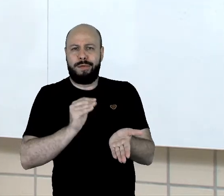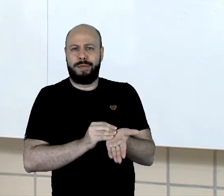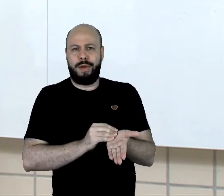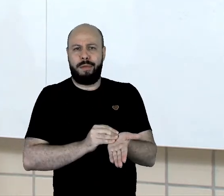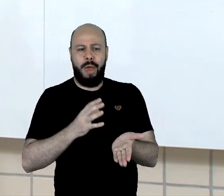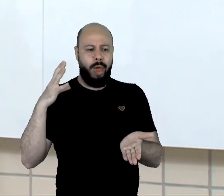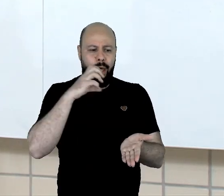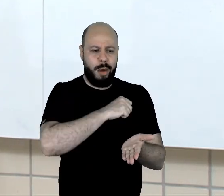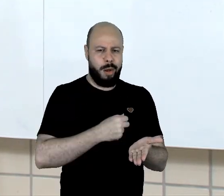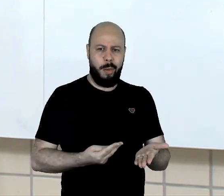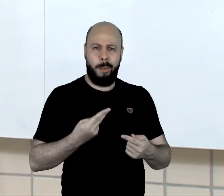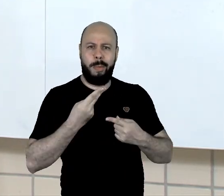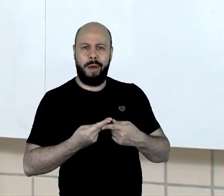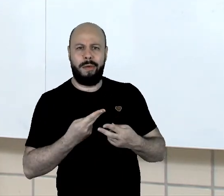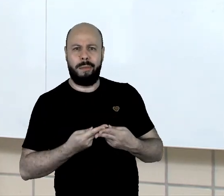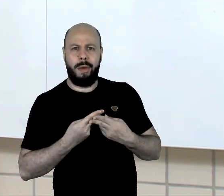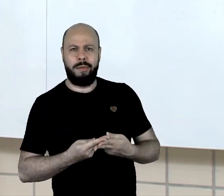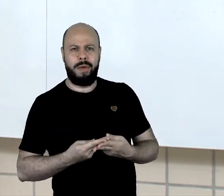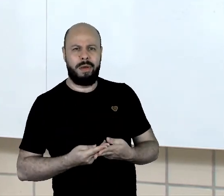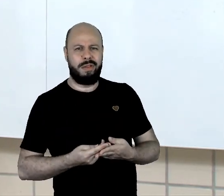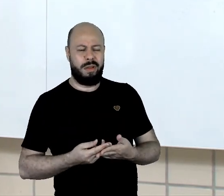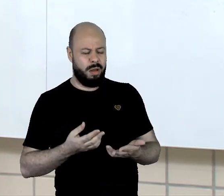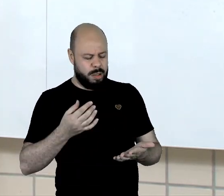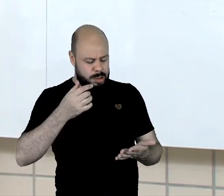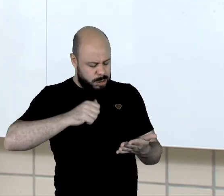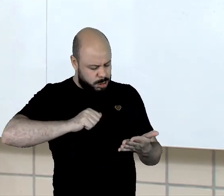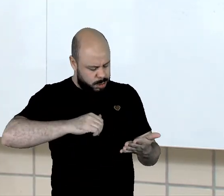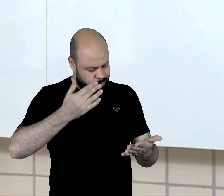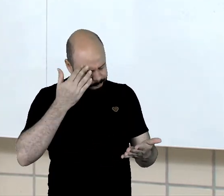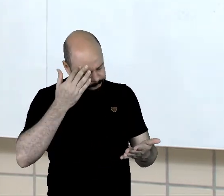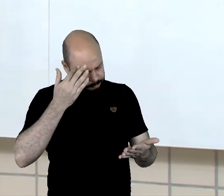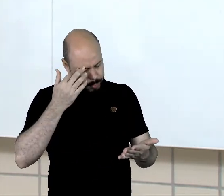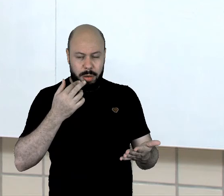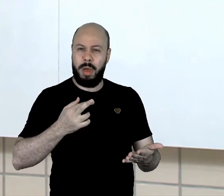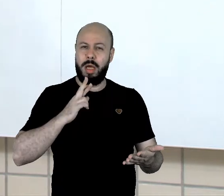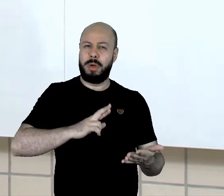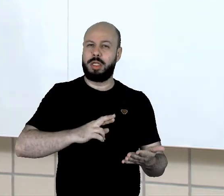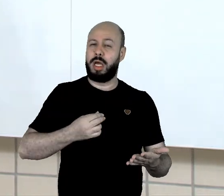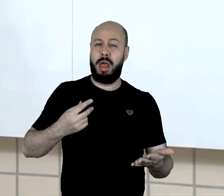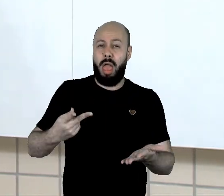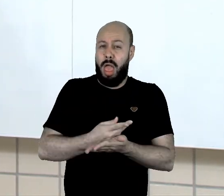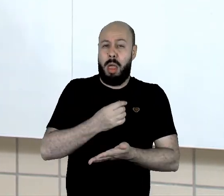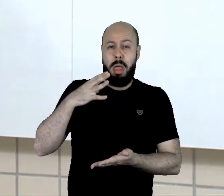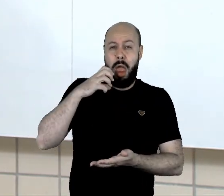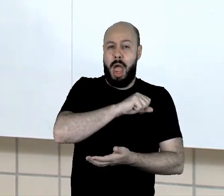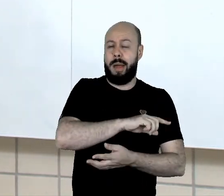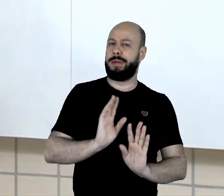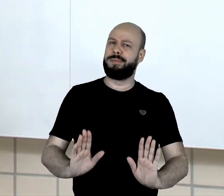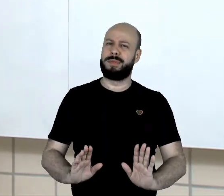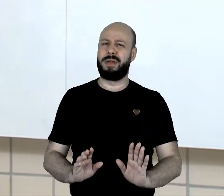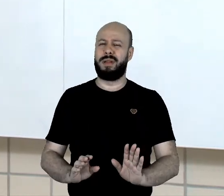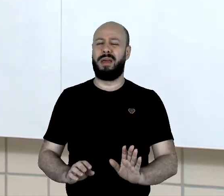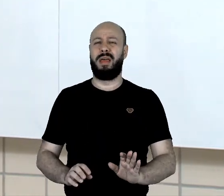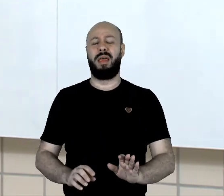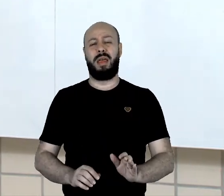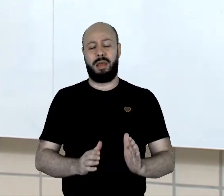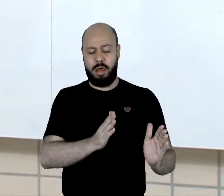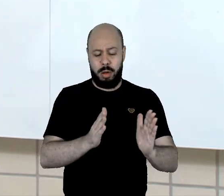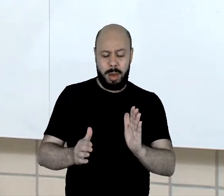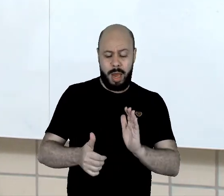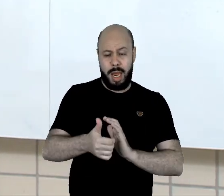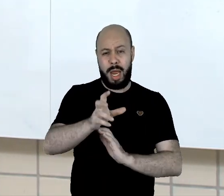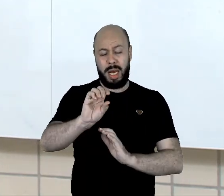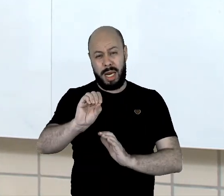sem paciência de analisar cada resposta sua. Então, não precisa pressa, vocês têm 15 dias